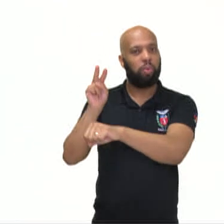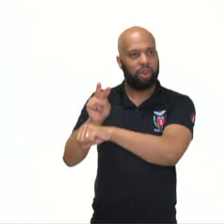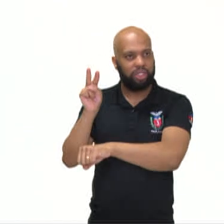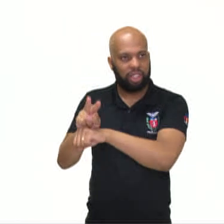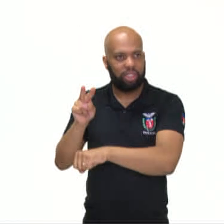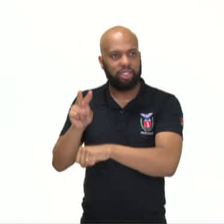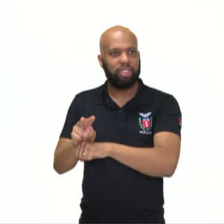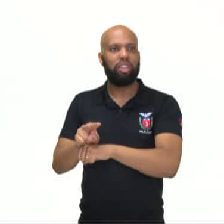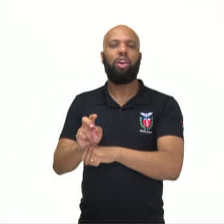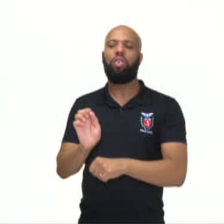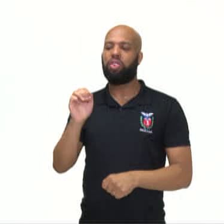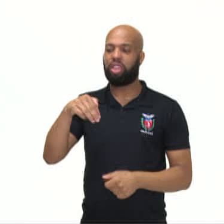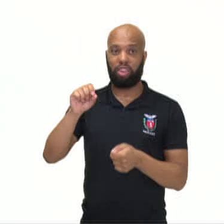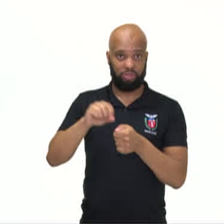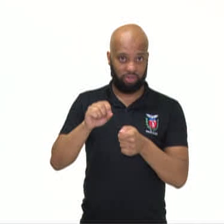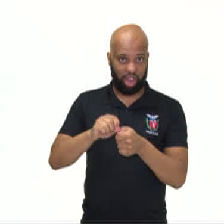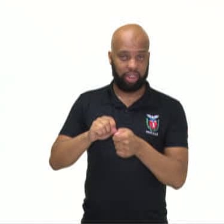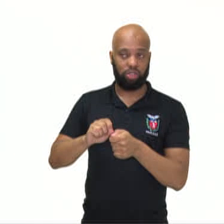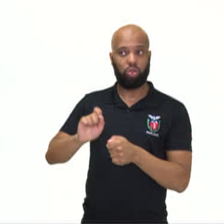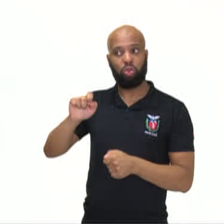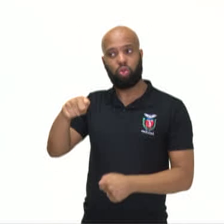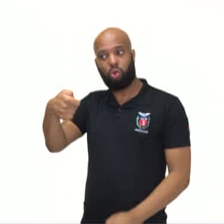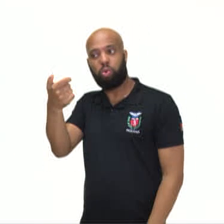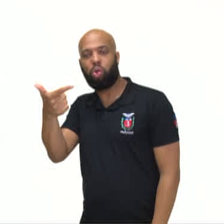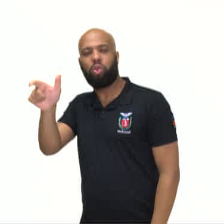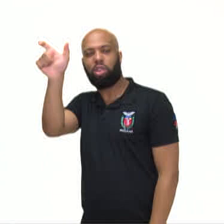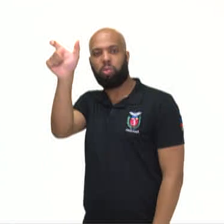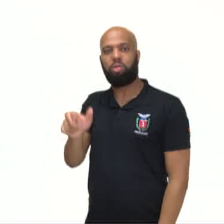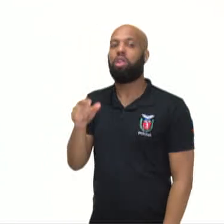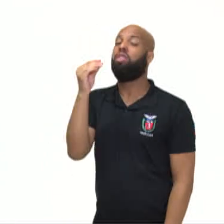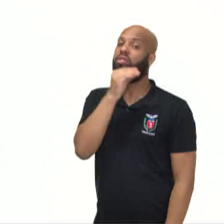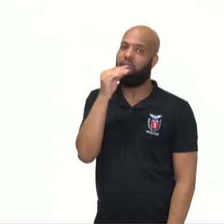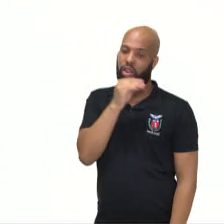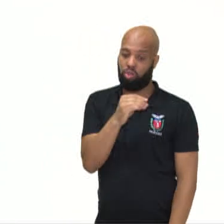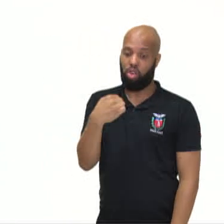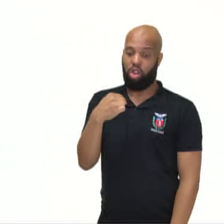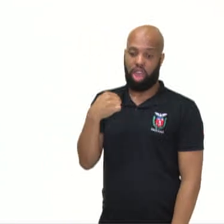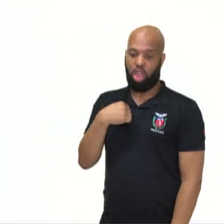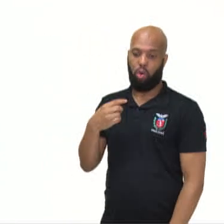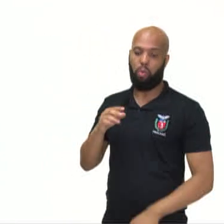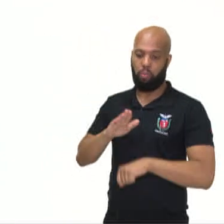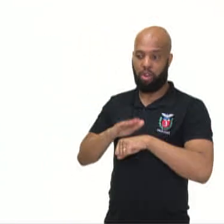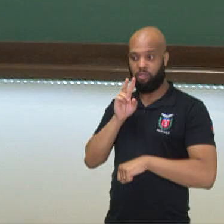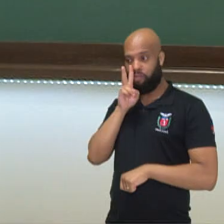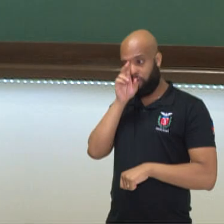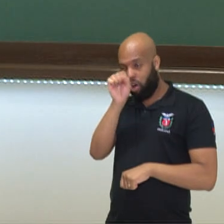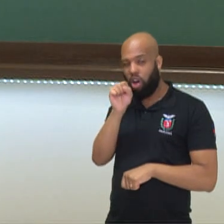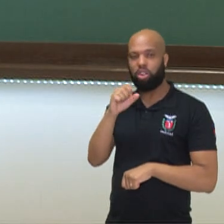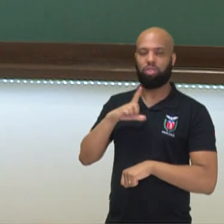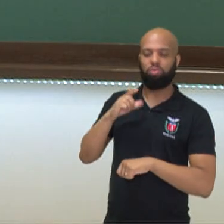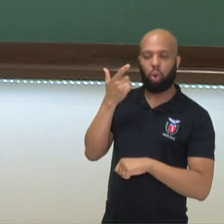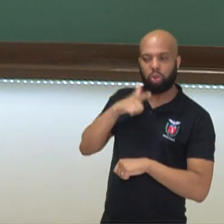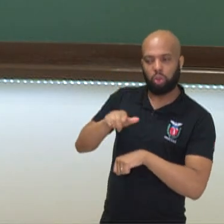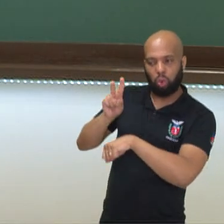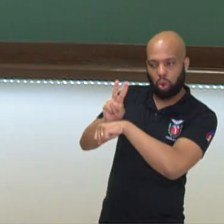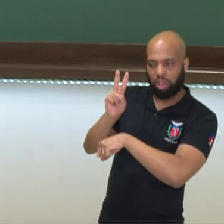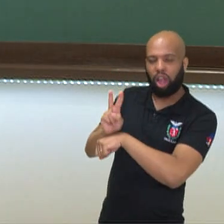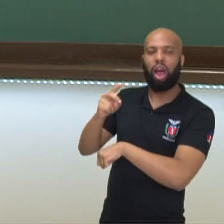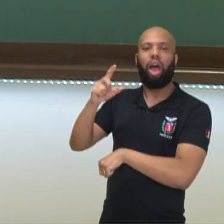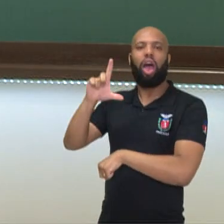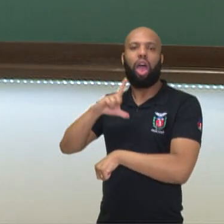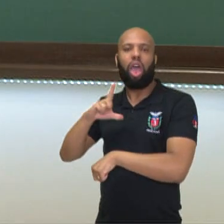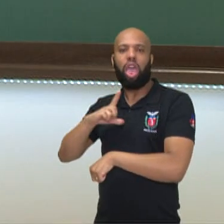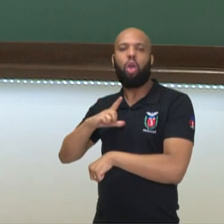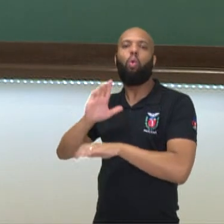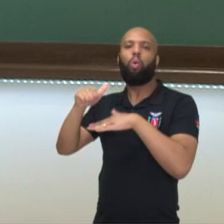proteção exercida em relação a alguém mais frágil. É uma representação. Observou? O governo